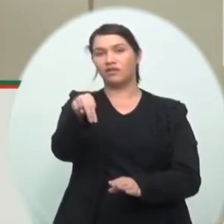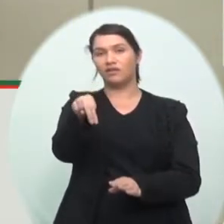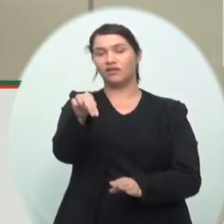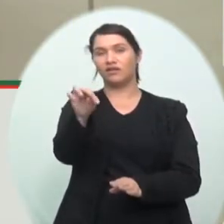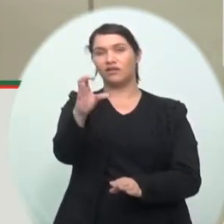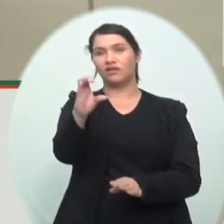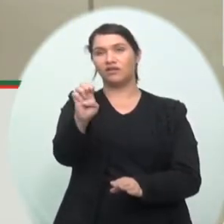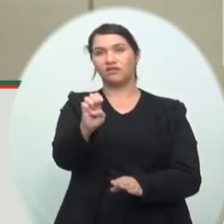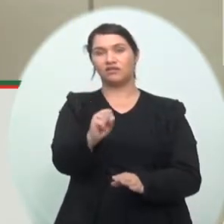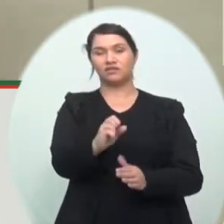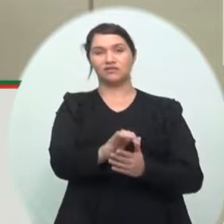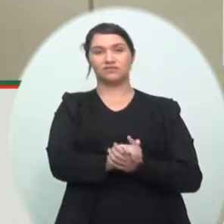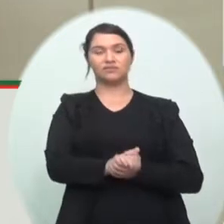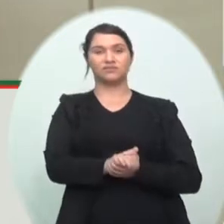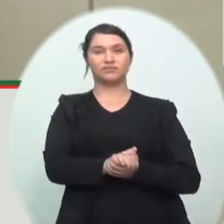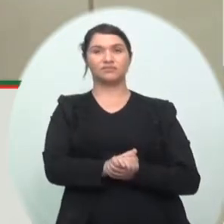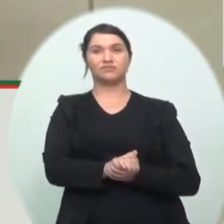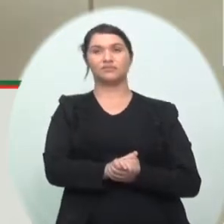Acharam defeito nele.